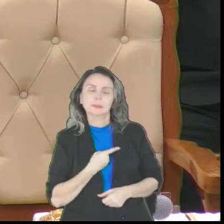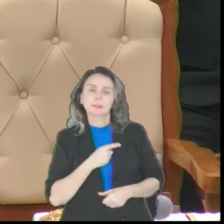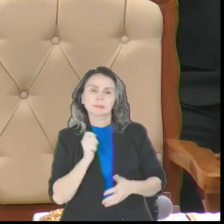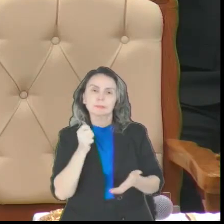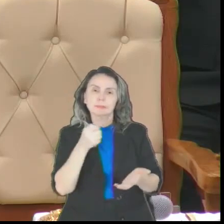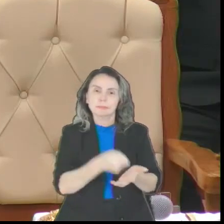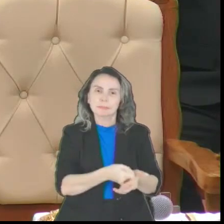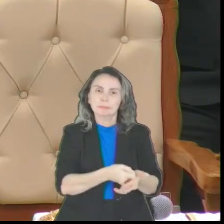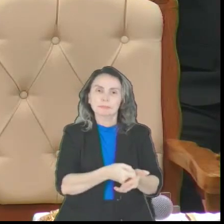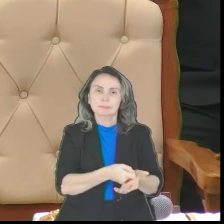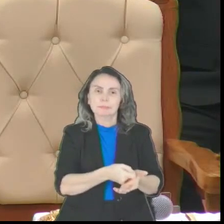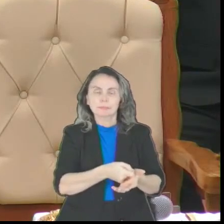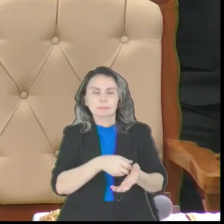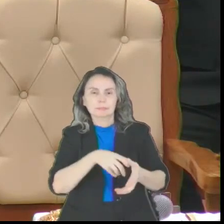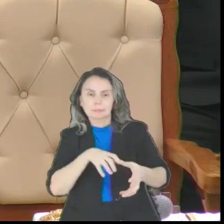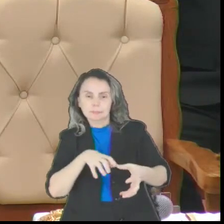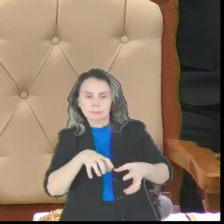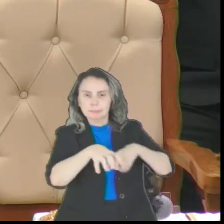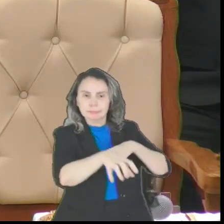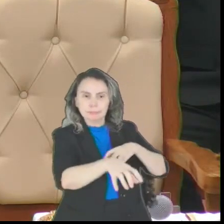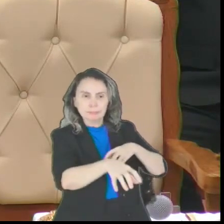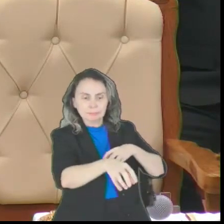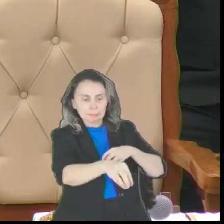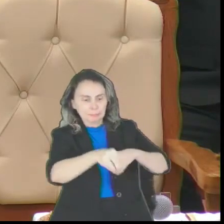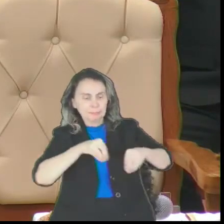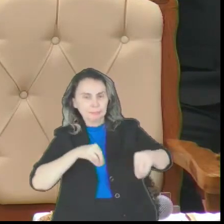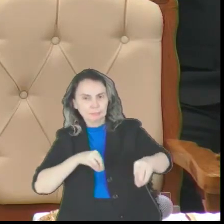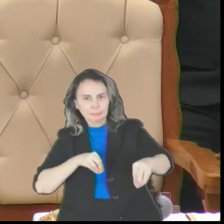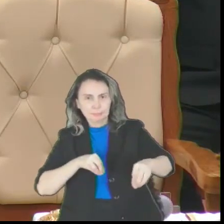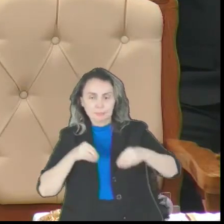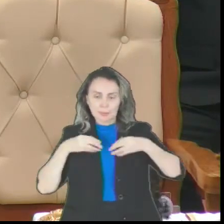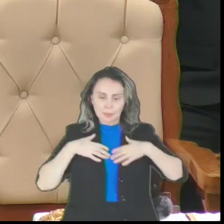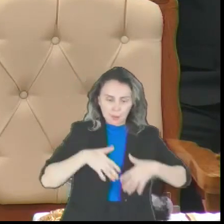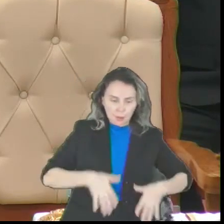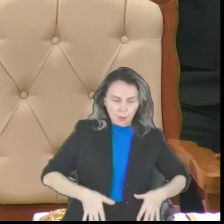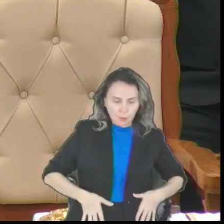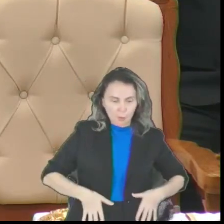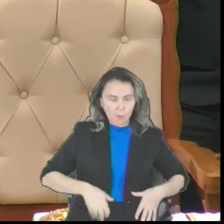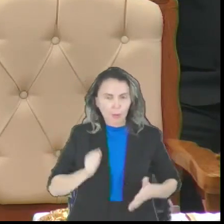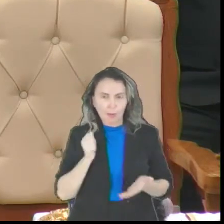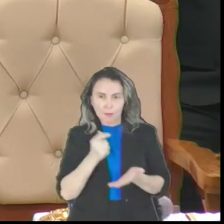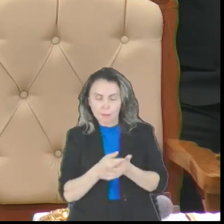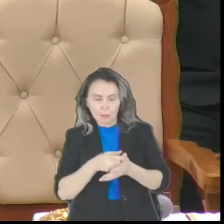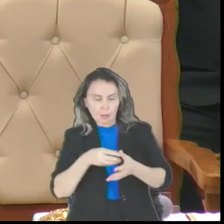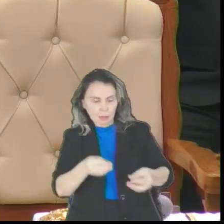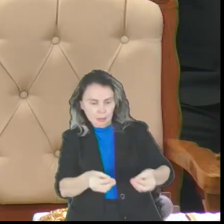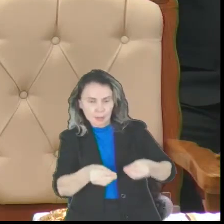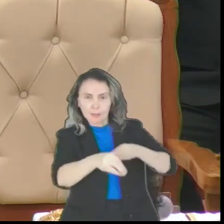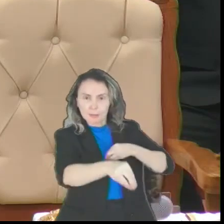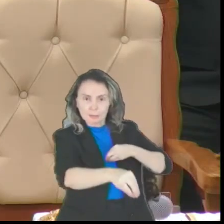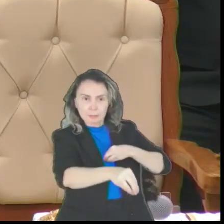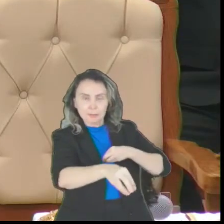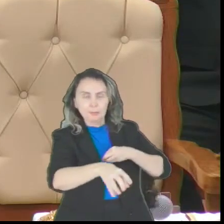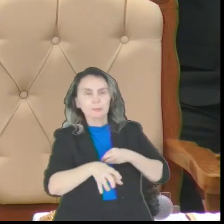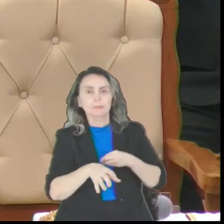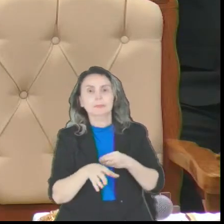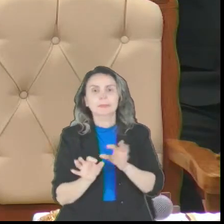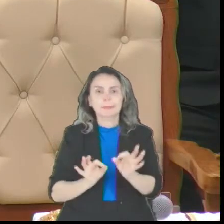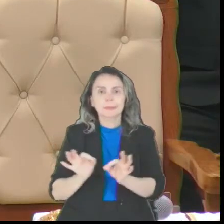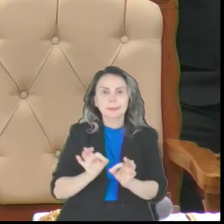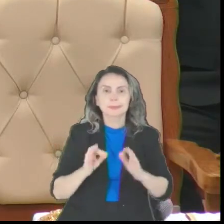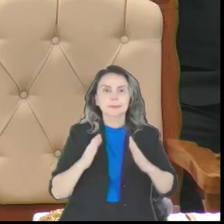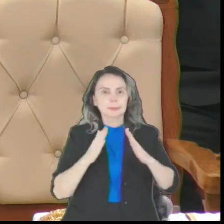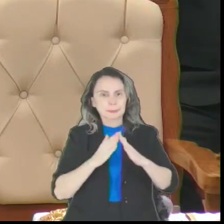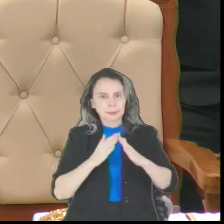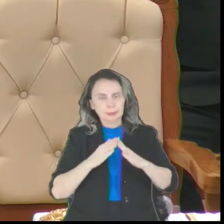Você para comer tem que ter dinheiro, você para vestir tem que ter dinheiro, você para manter a sua casa, você